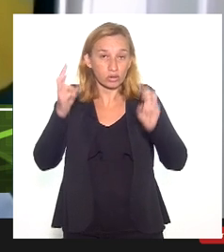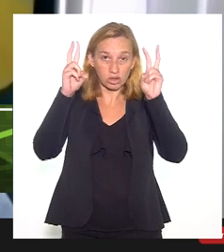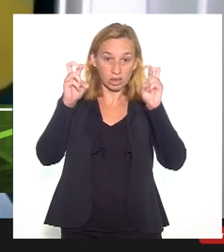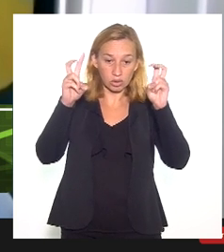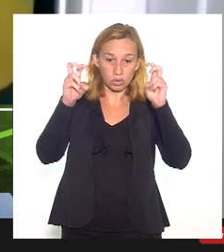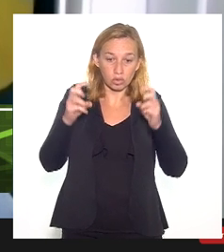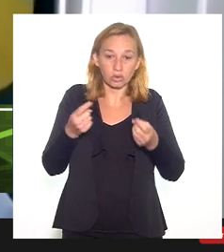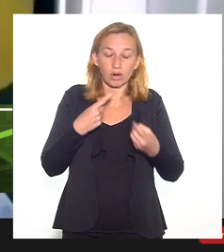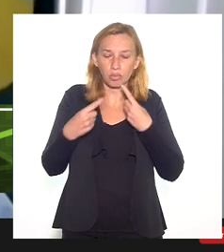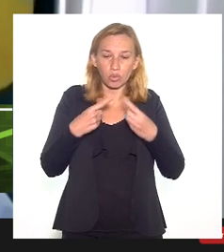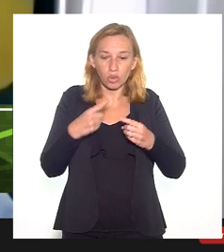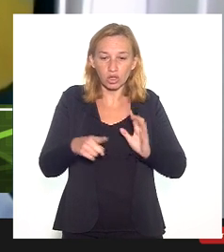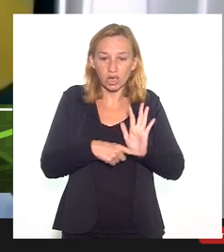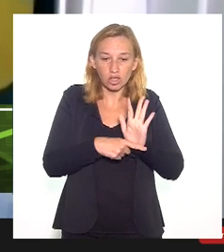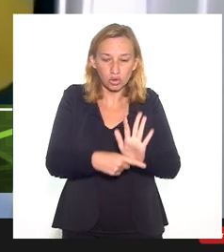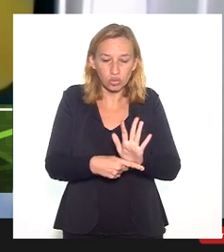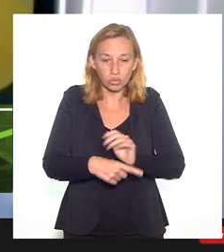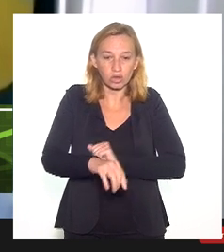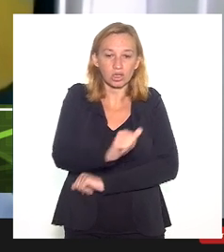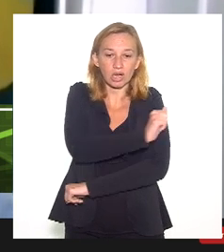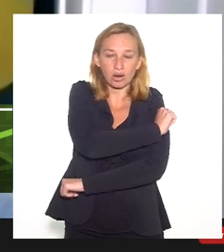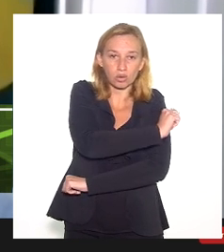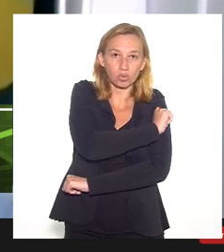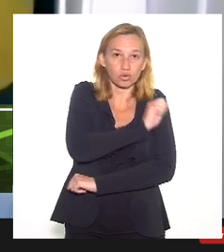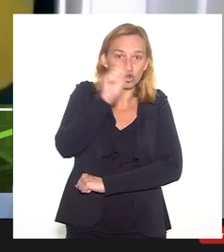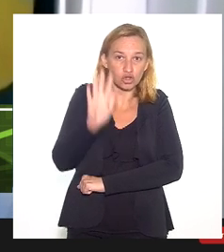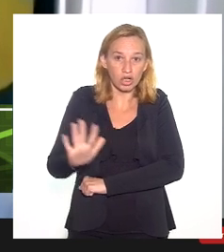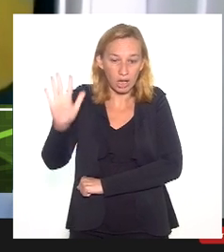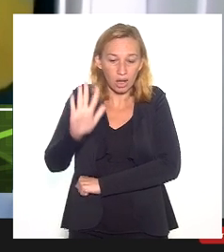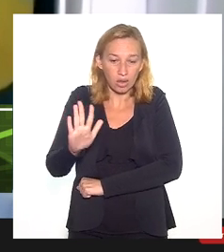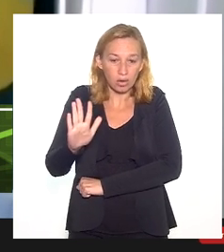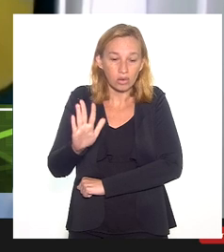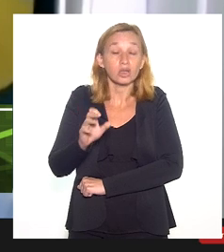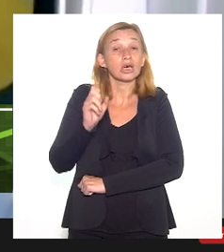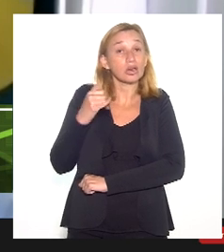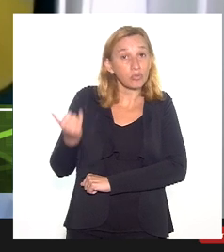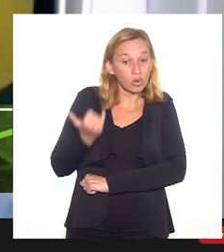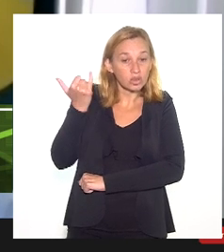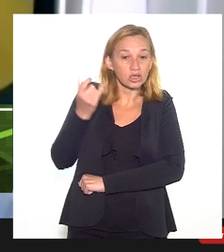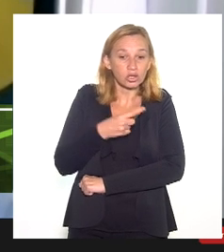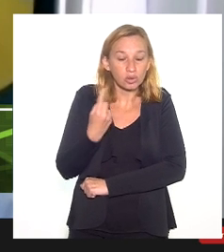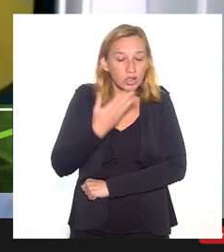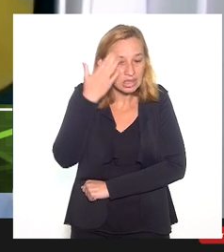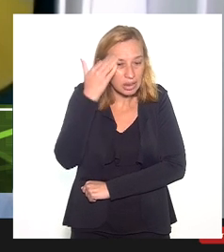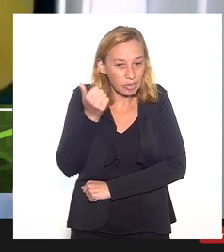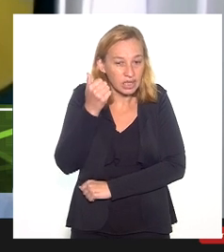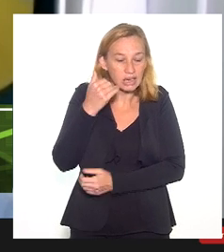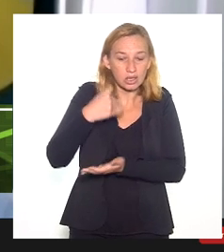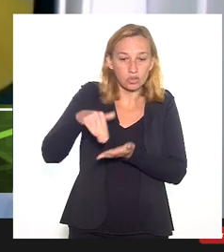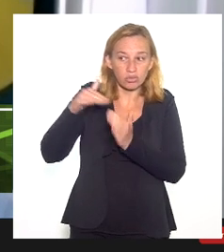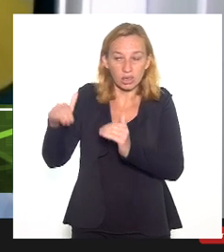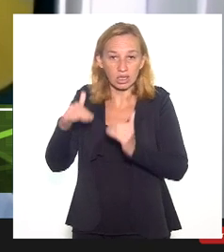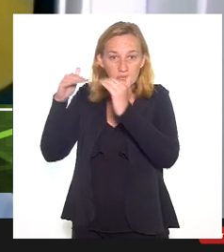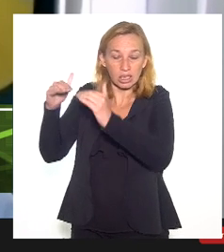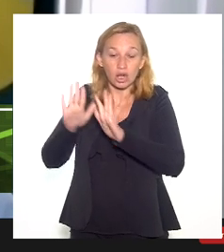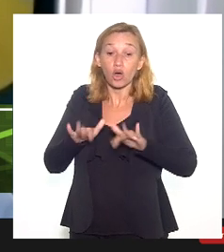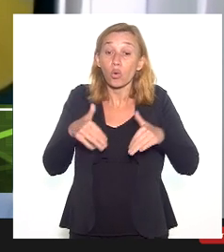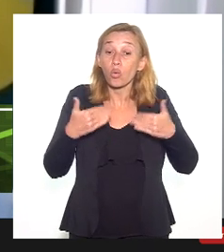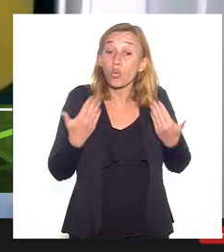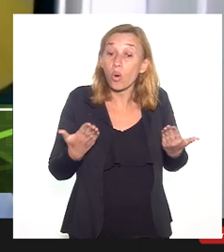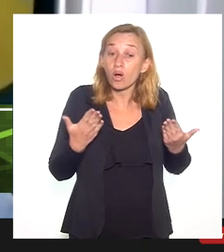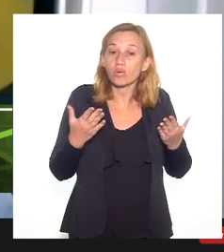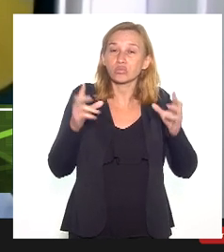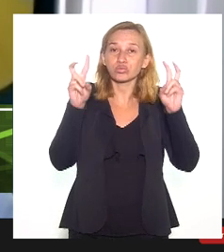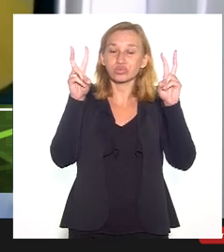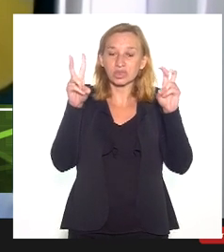a política de assistência estudantil de modo geral. Seria importante nós sabermos, subsecretário, quais são os